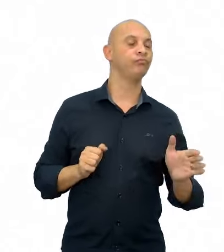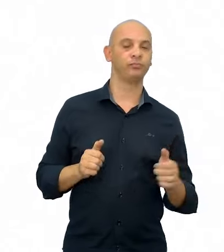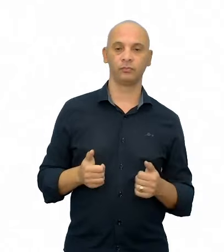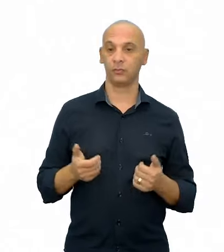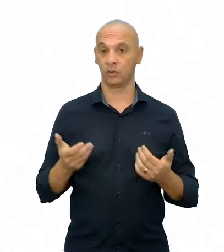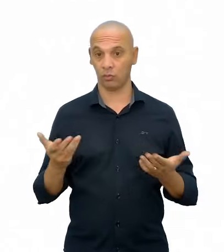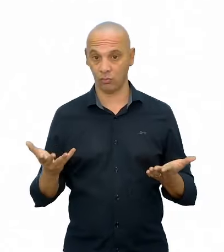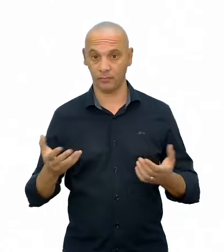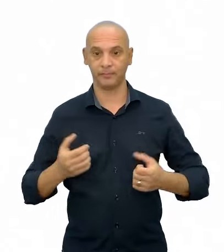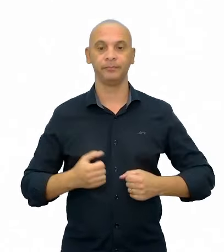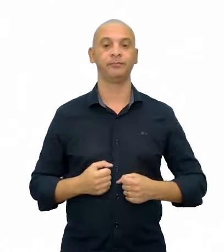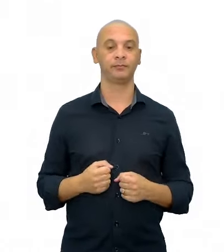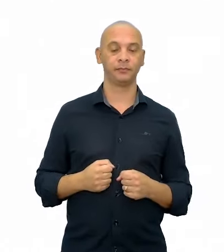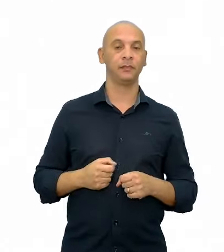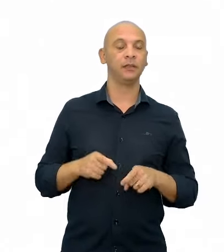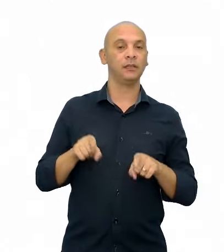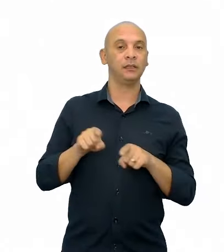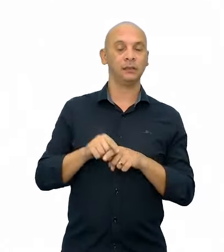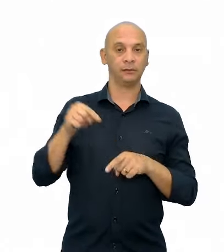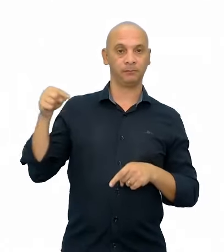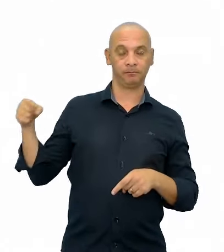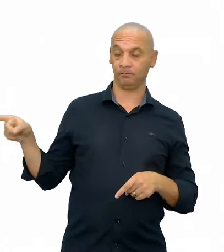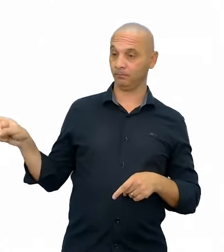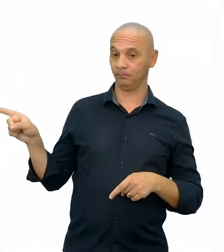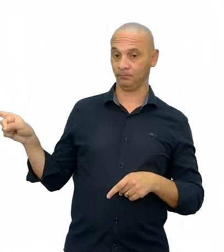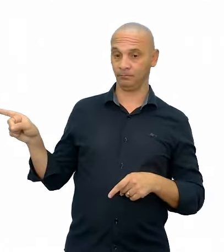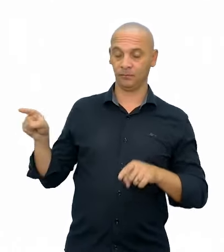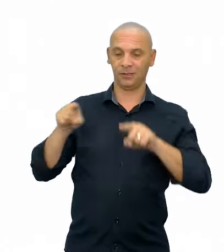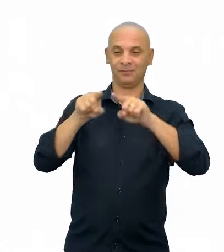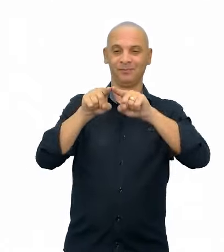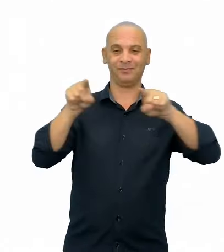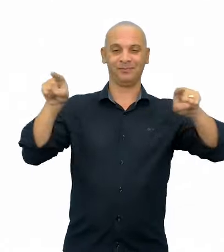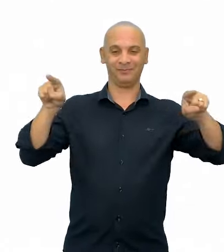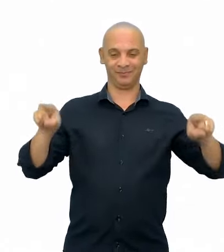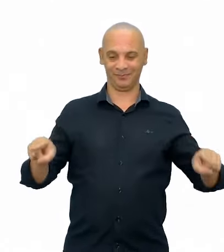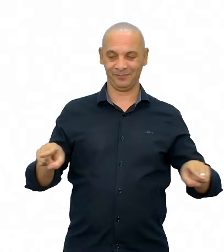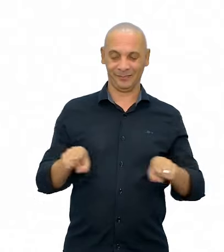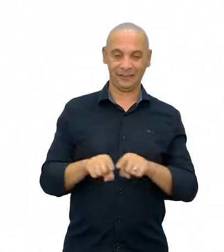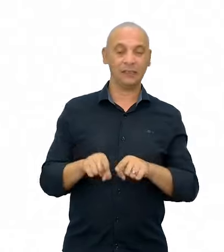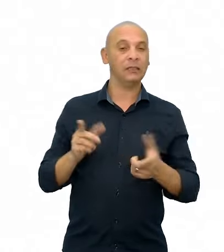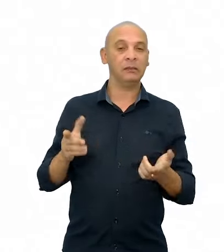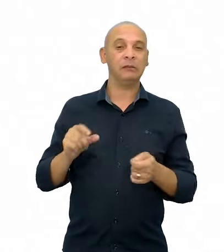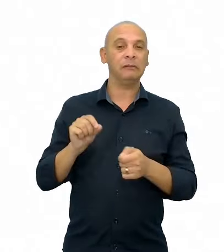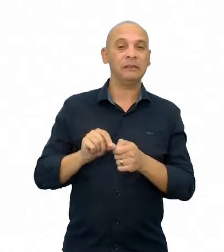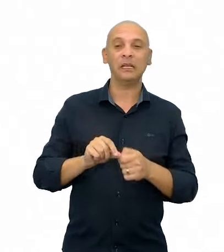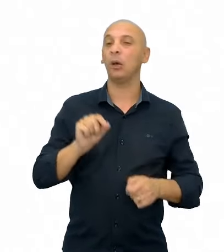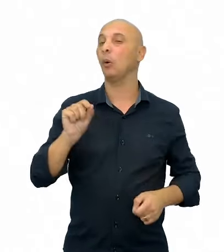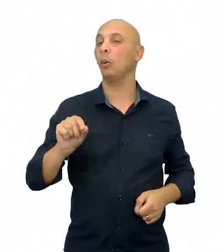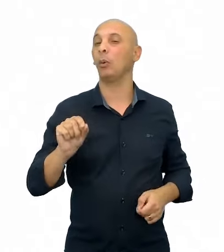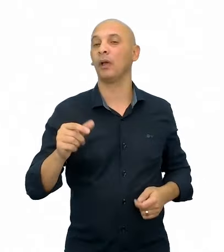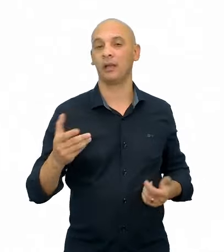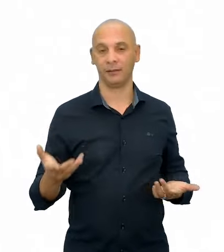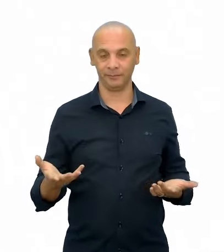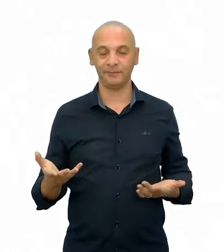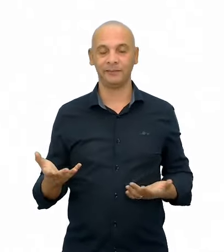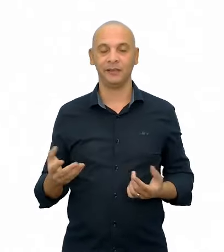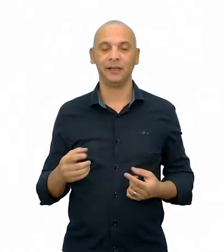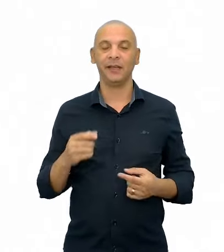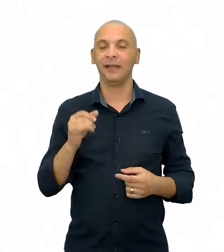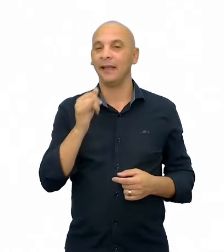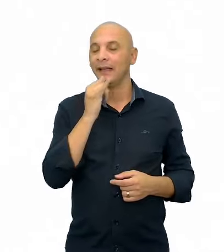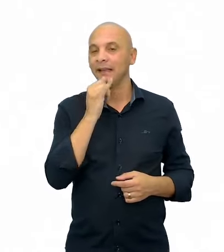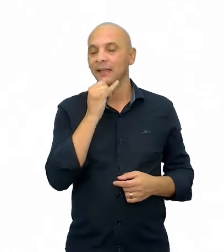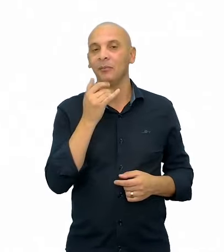processo seguirá. Já o retângulo, ele indica a ação ou a função do processo, né? Ele é